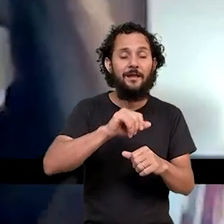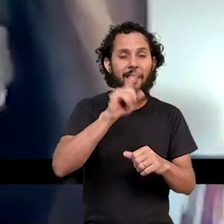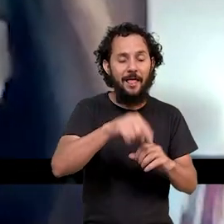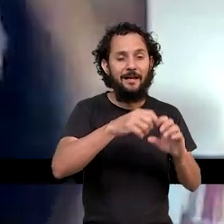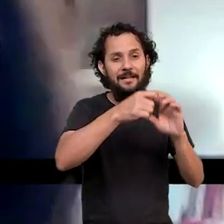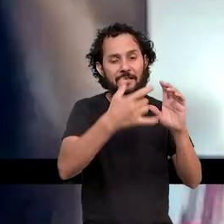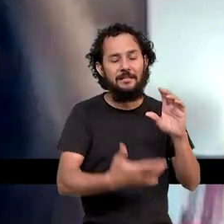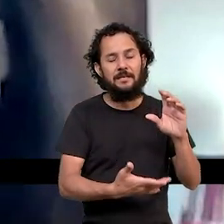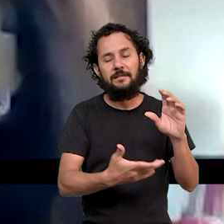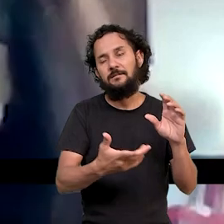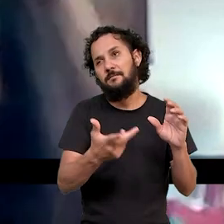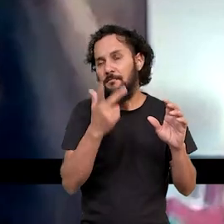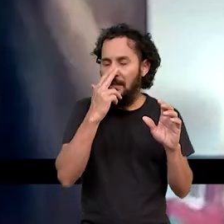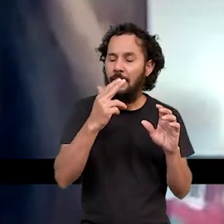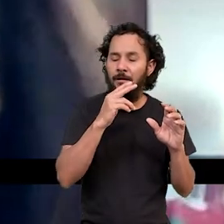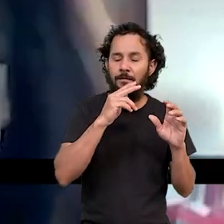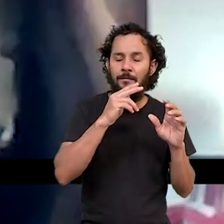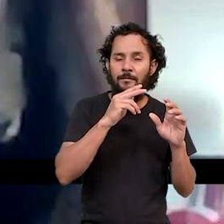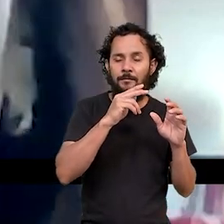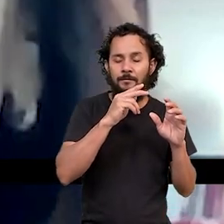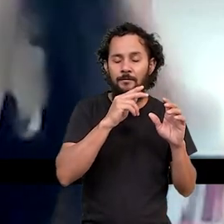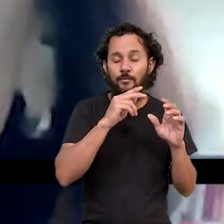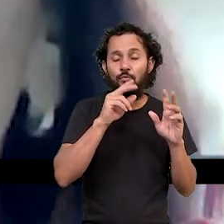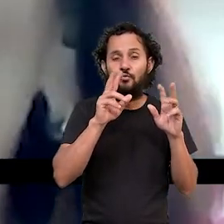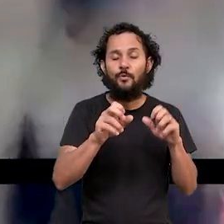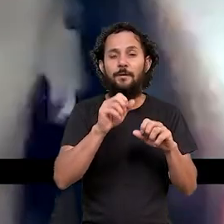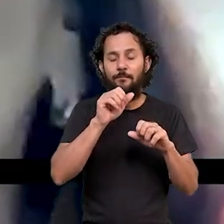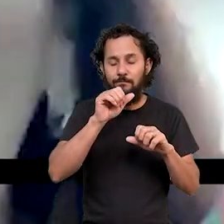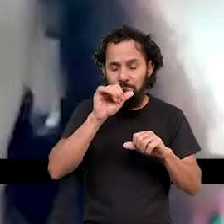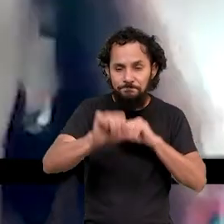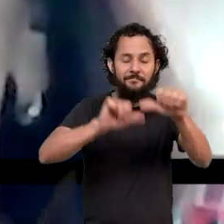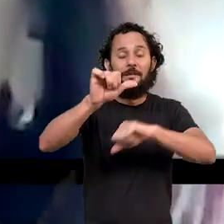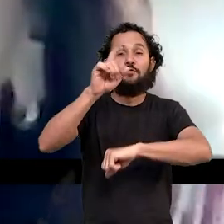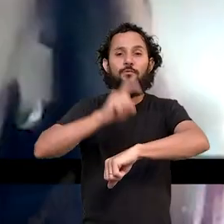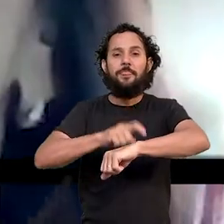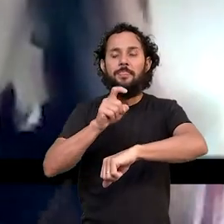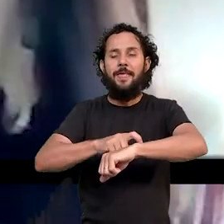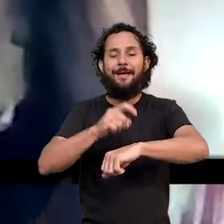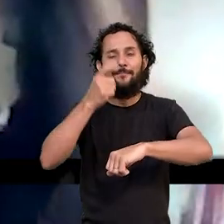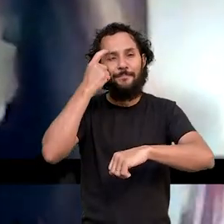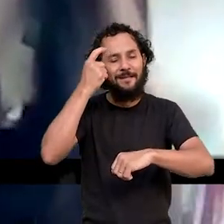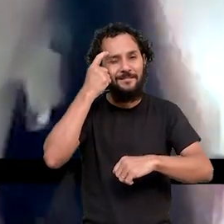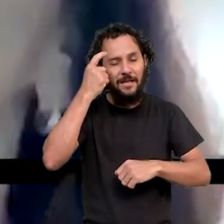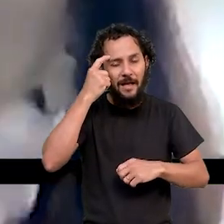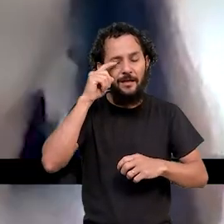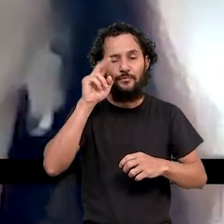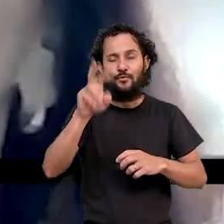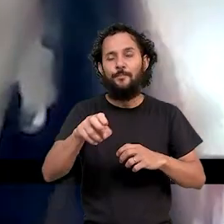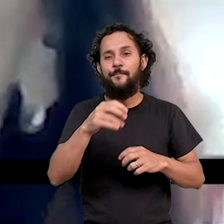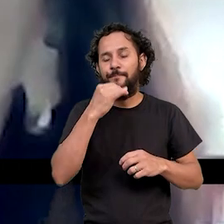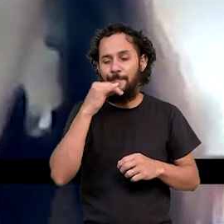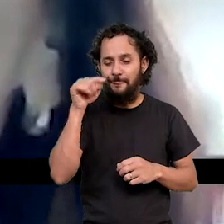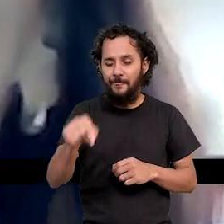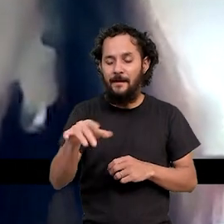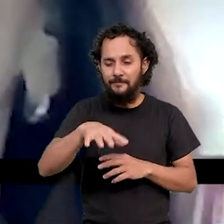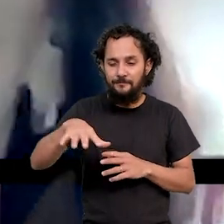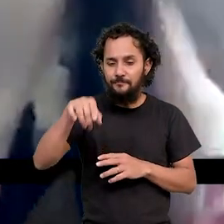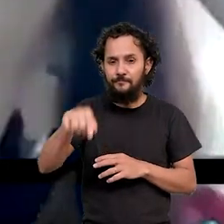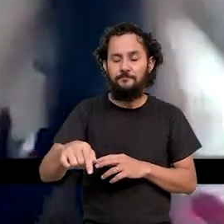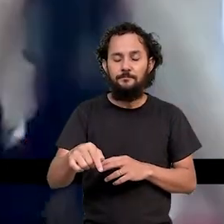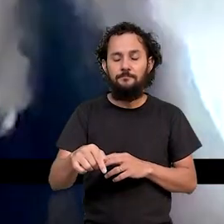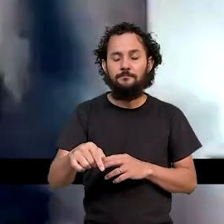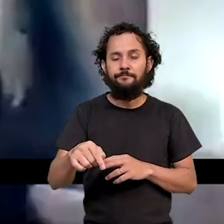um caráter, eu vou dar um salto aí qualitativo, temporal, para a gente pensar nisso, saindo desse